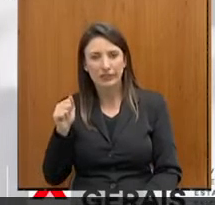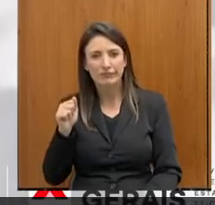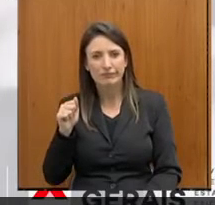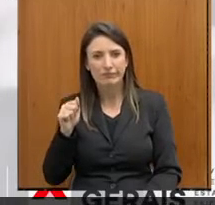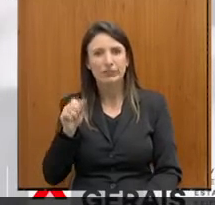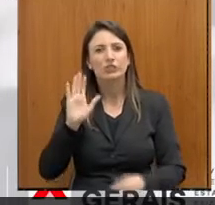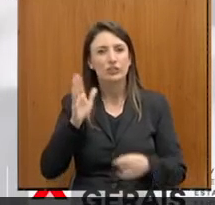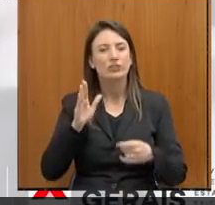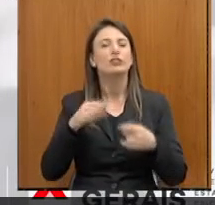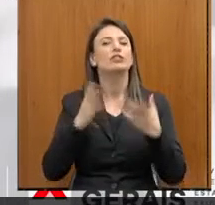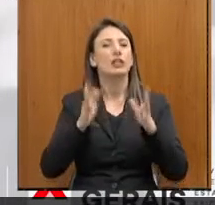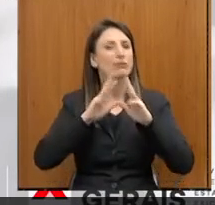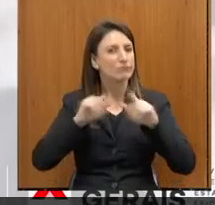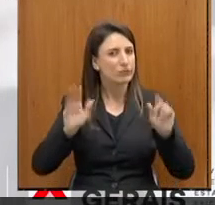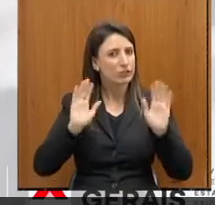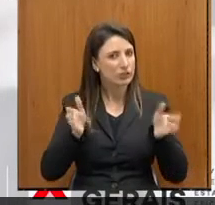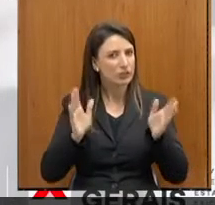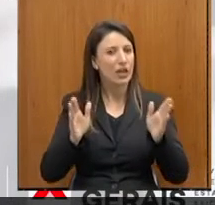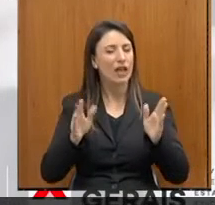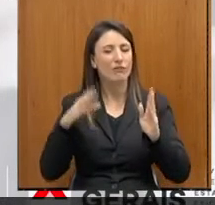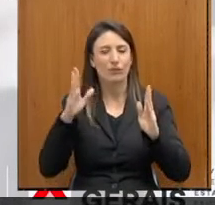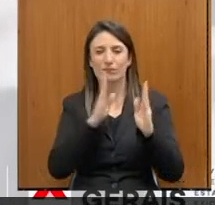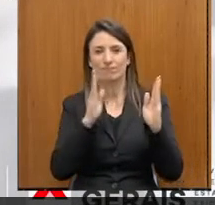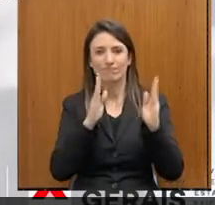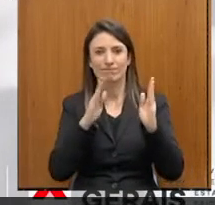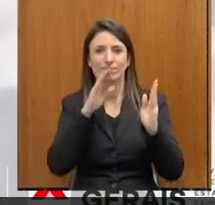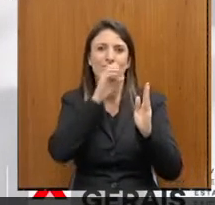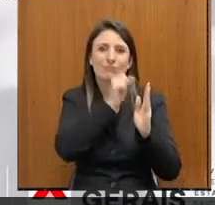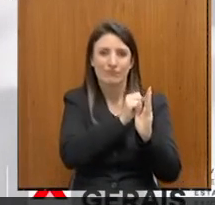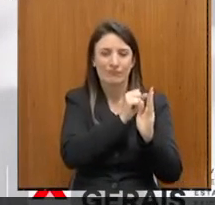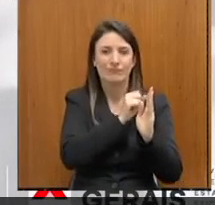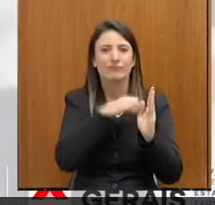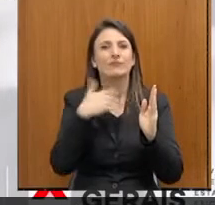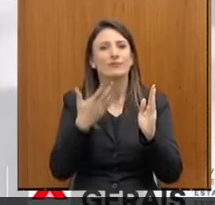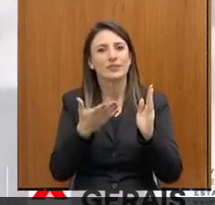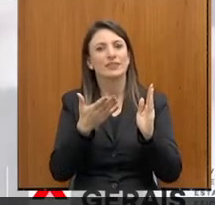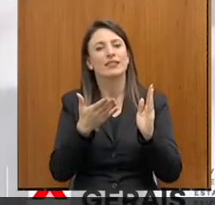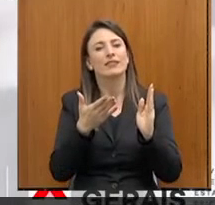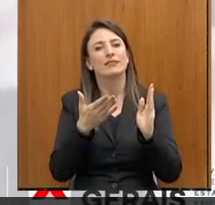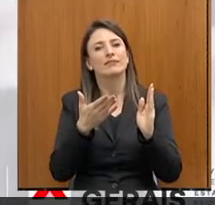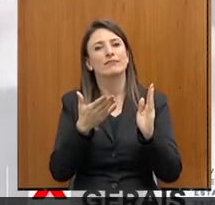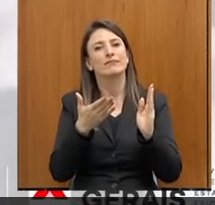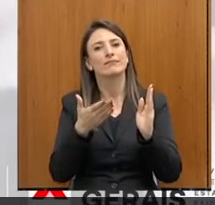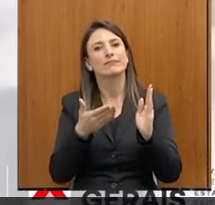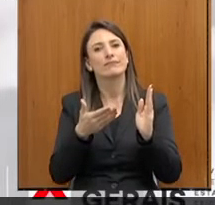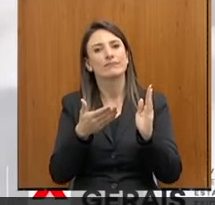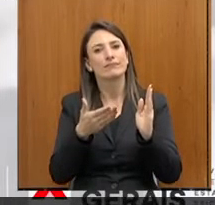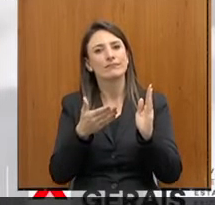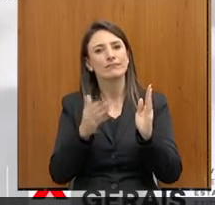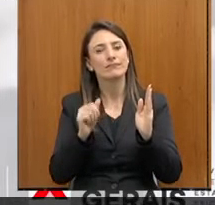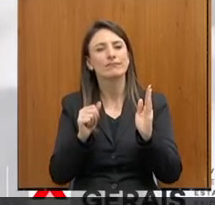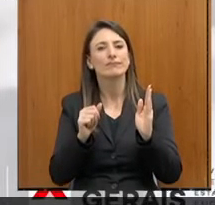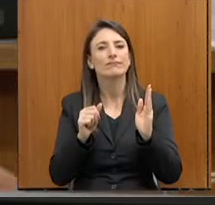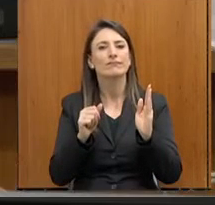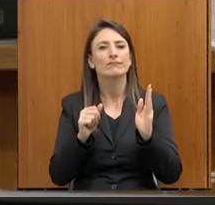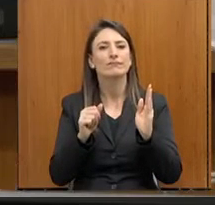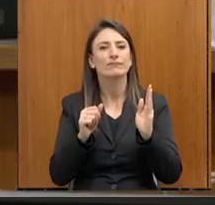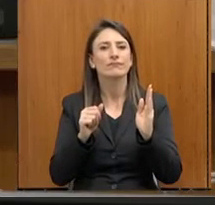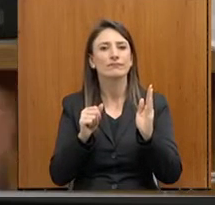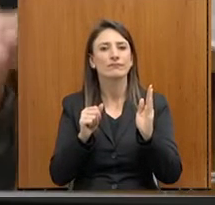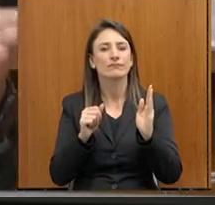durou o mínimo possível para que tivéssemos condições de termos é a